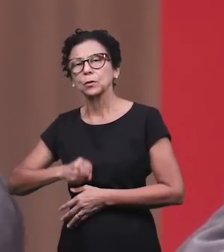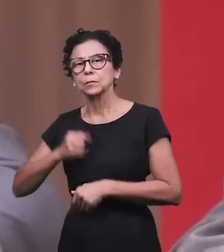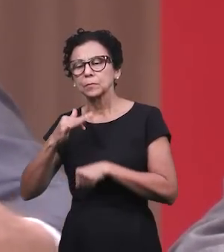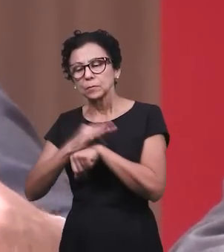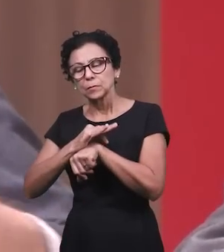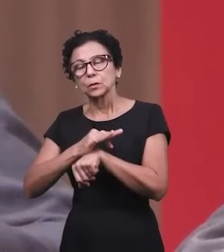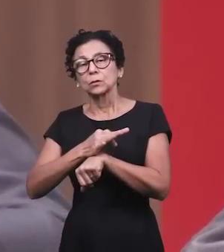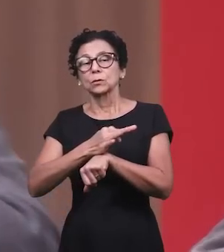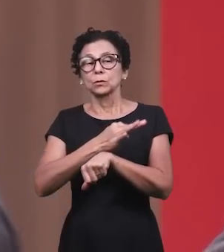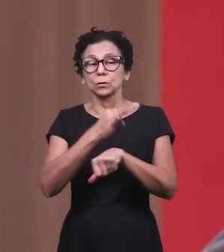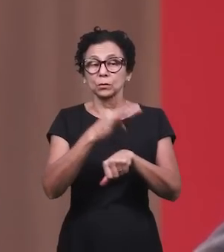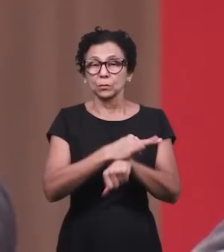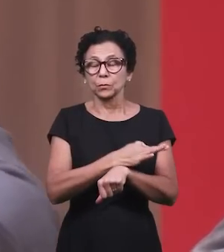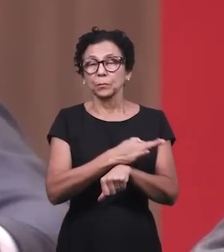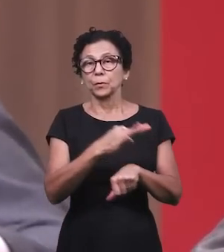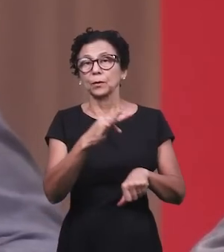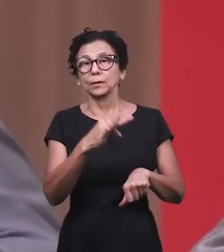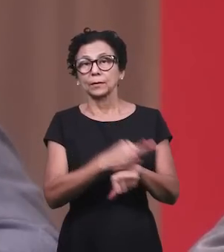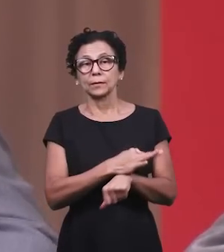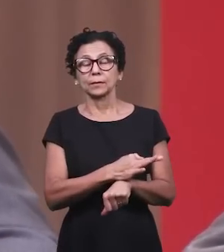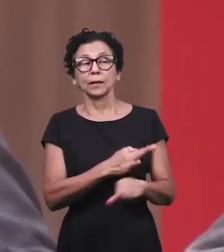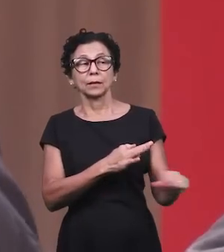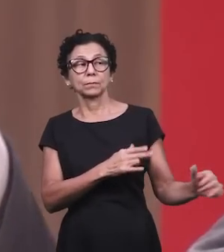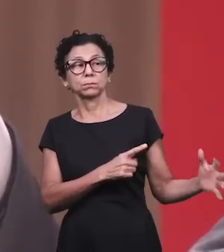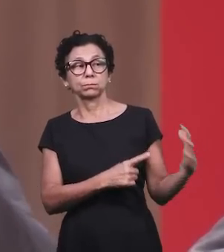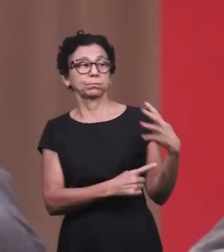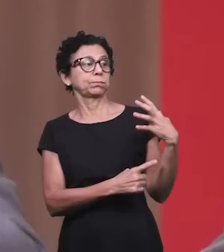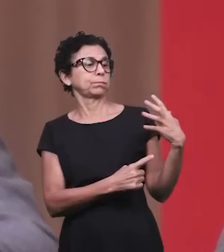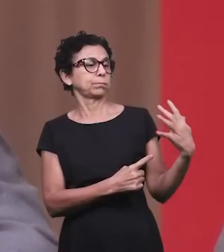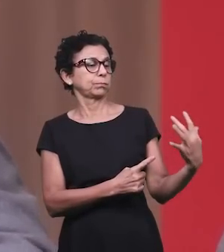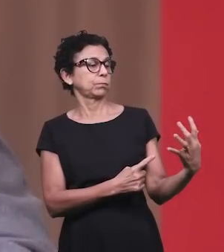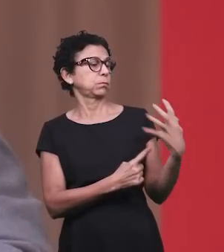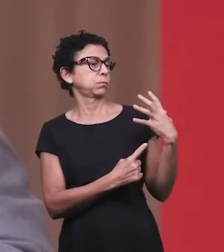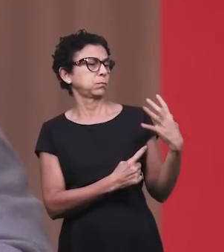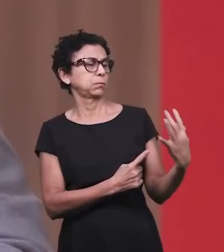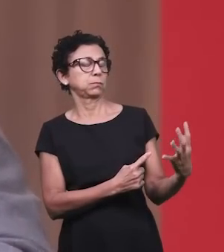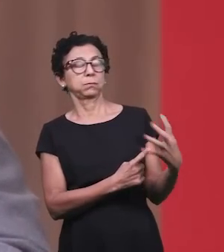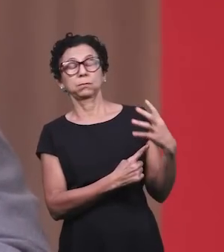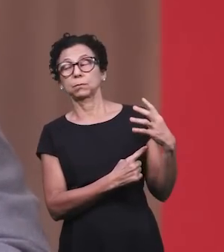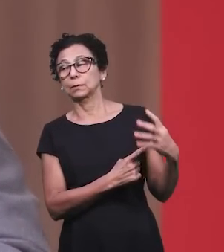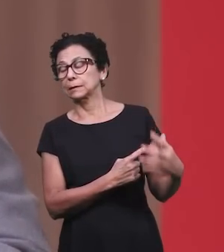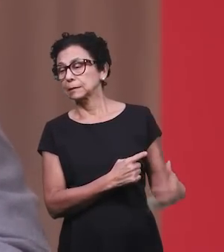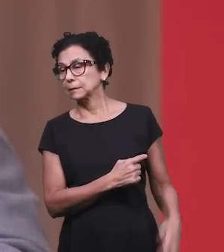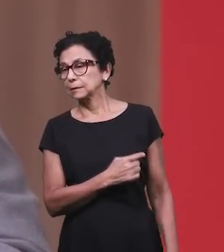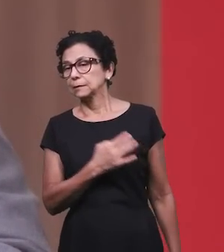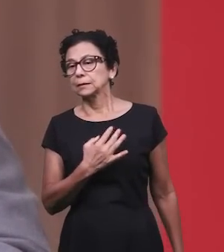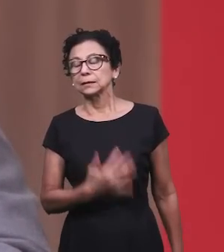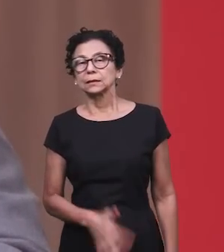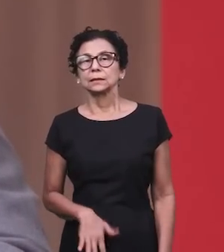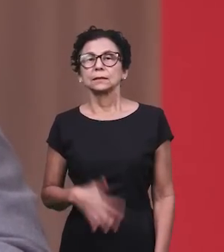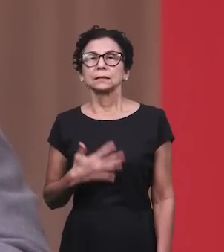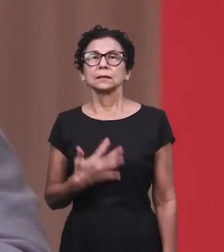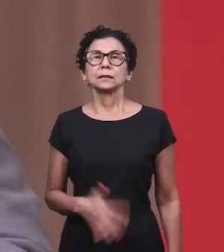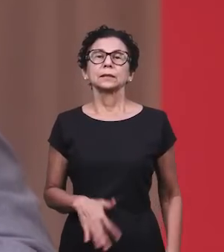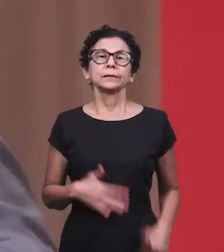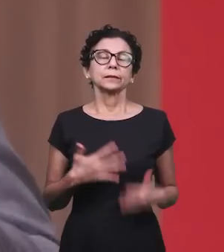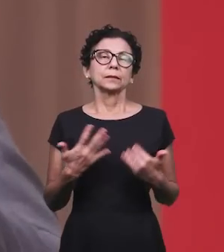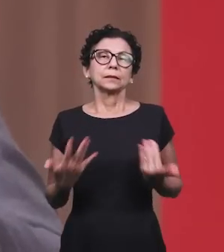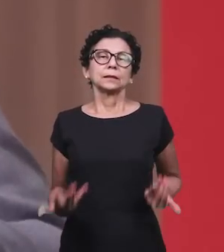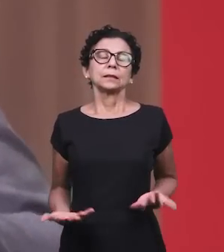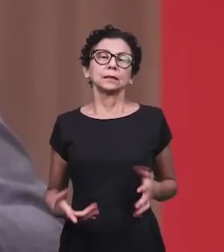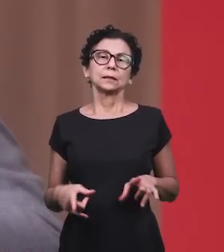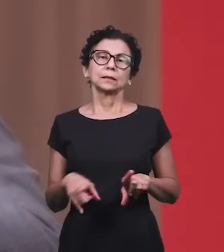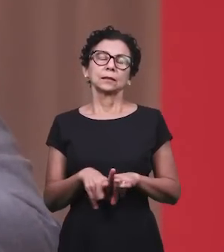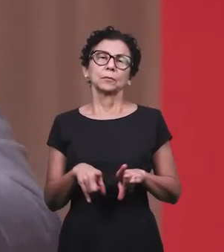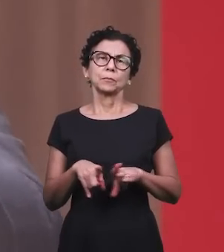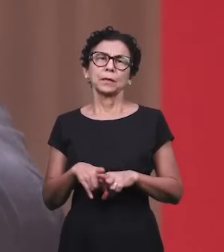resistir todas aquelas investidas que vêm sobre ela, né? Que dá força